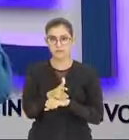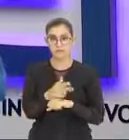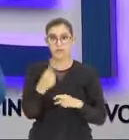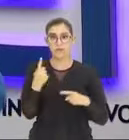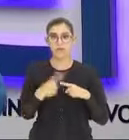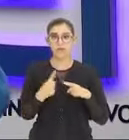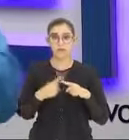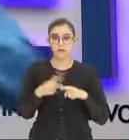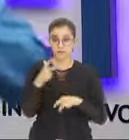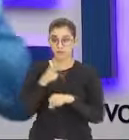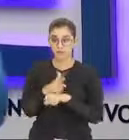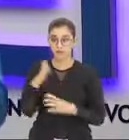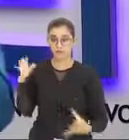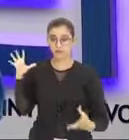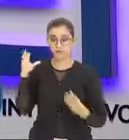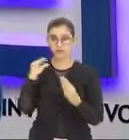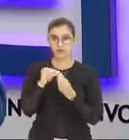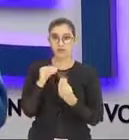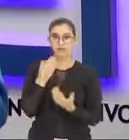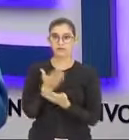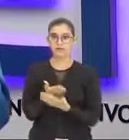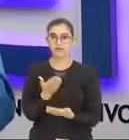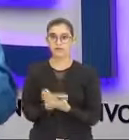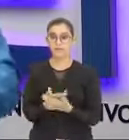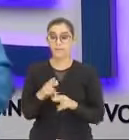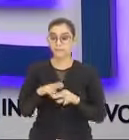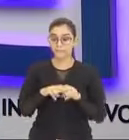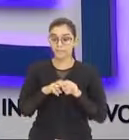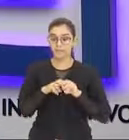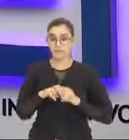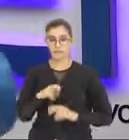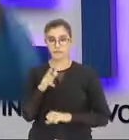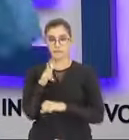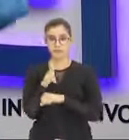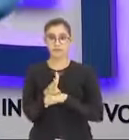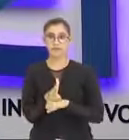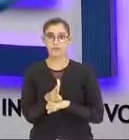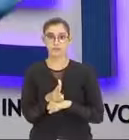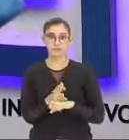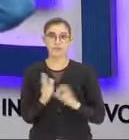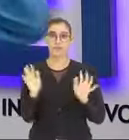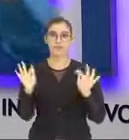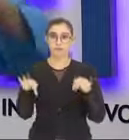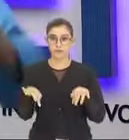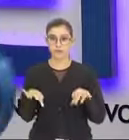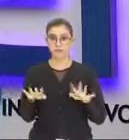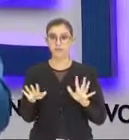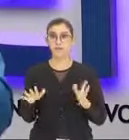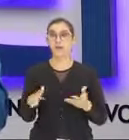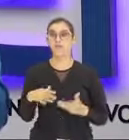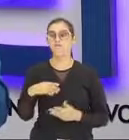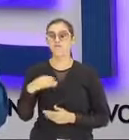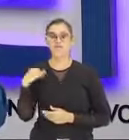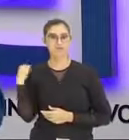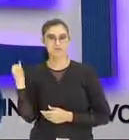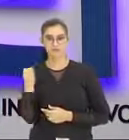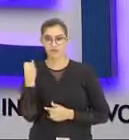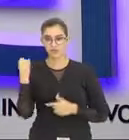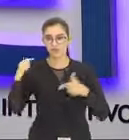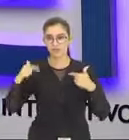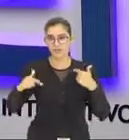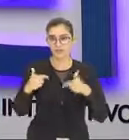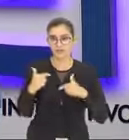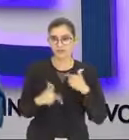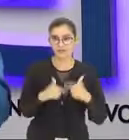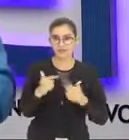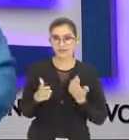é o resumo da aula. Por isso eu deixei o vídeo por último. O grande barato de trabalhar aqui no SEI é que a gente cronograma a tua aula dentro de